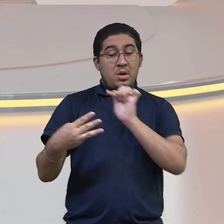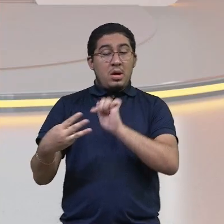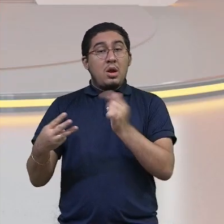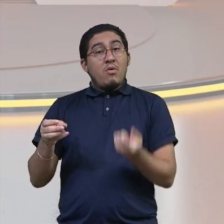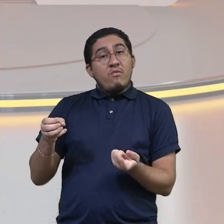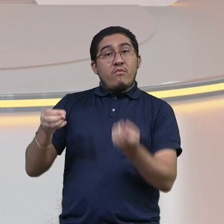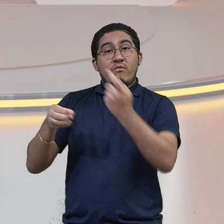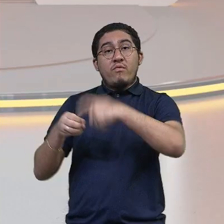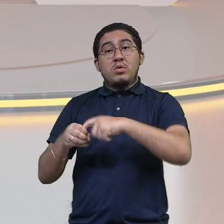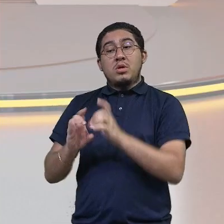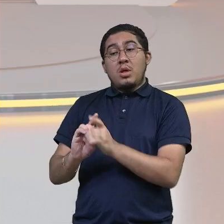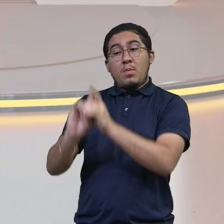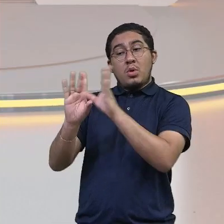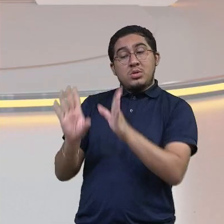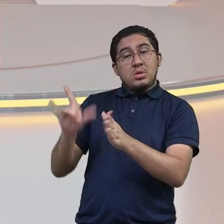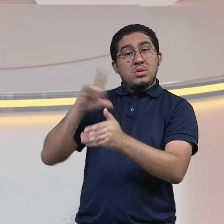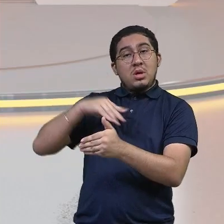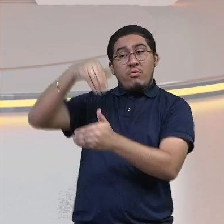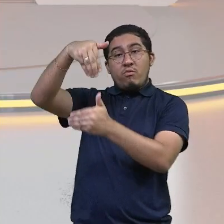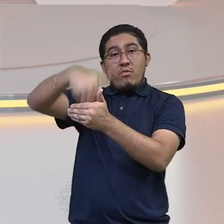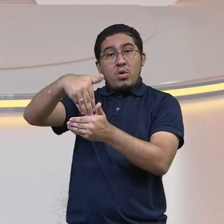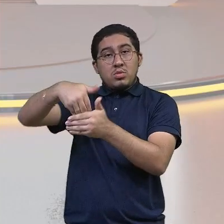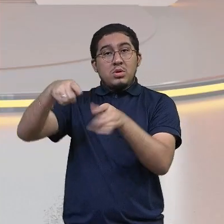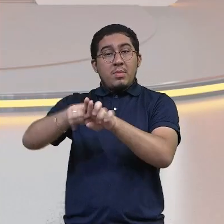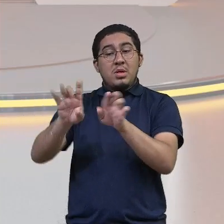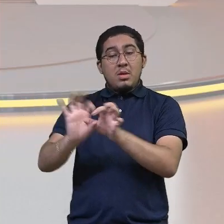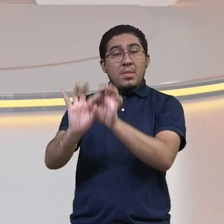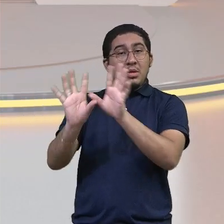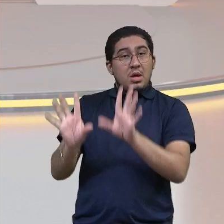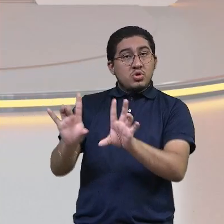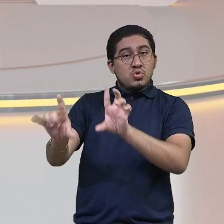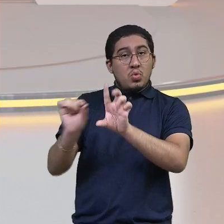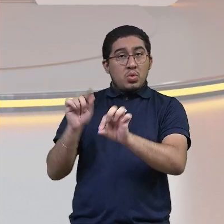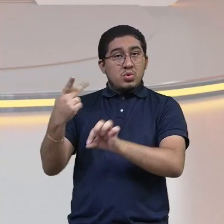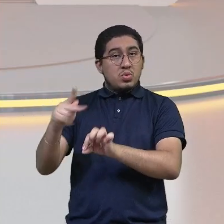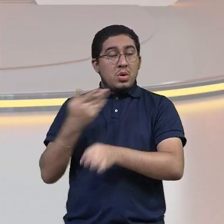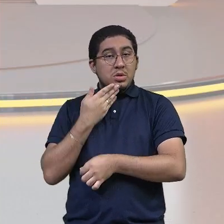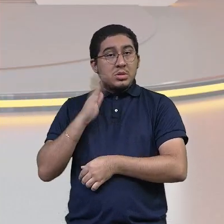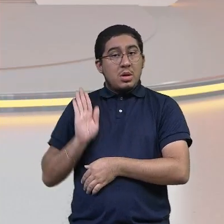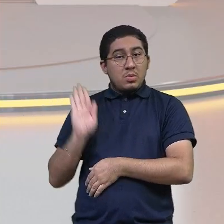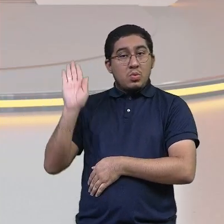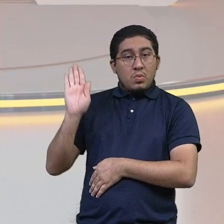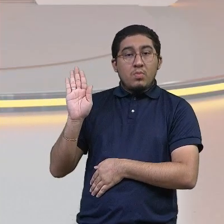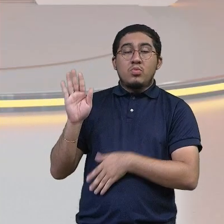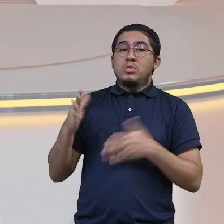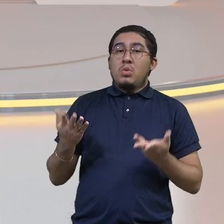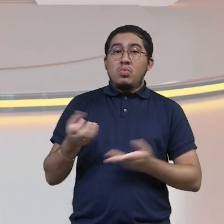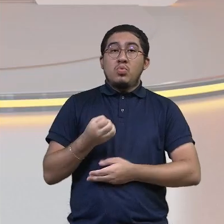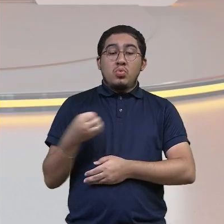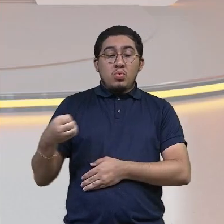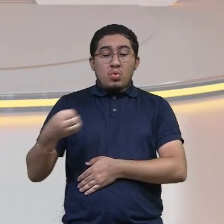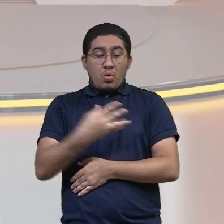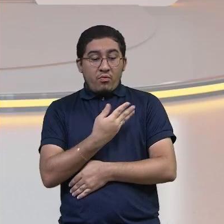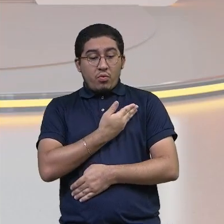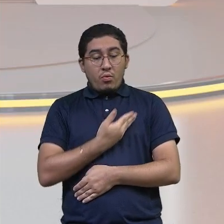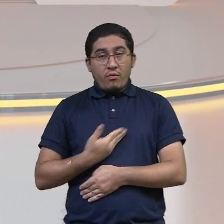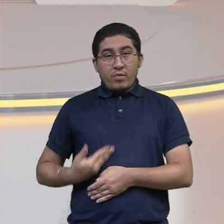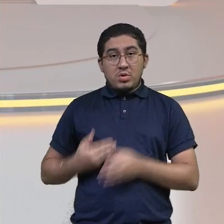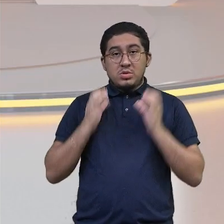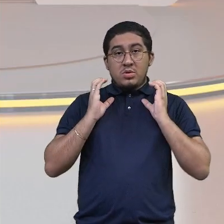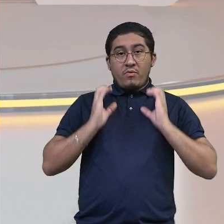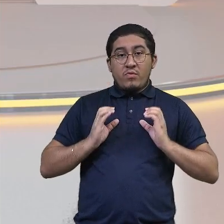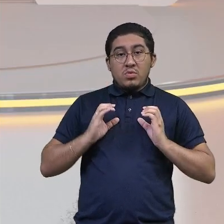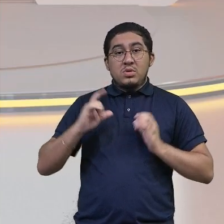esses moldes de eleições diretas e liberdade de escolher os seus candidatos. Então, o novo governo civil, liderado